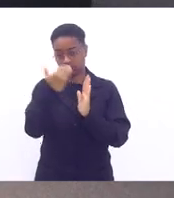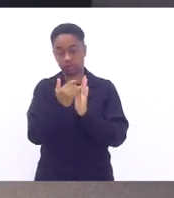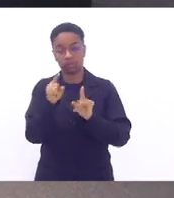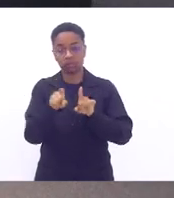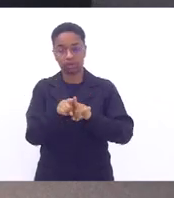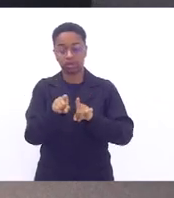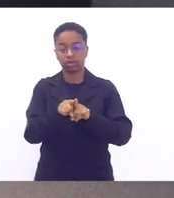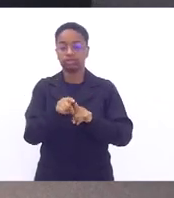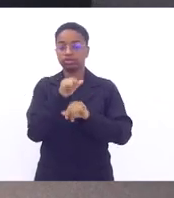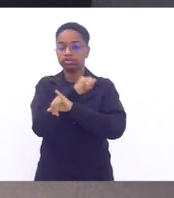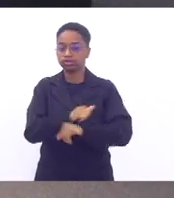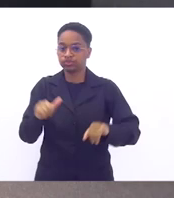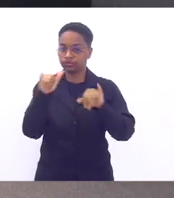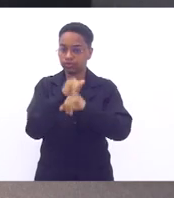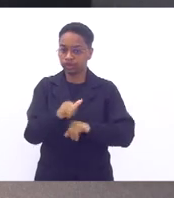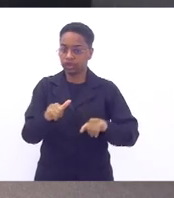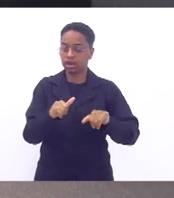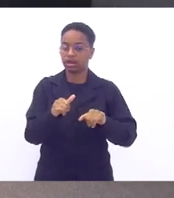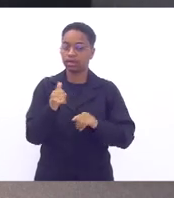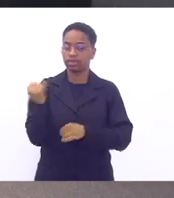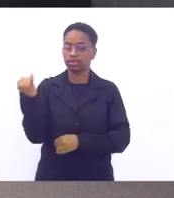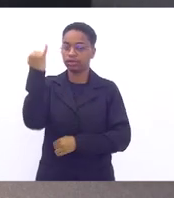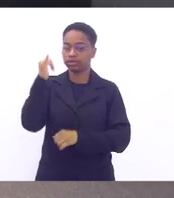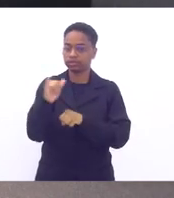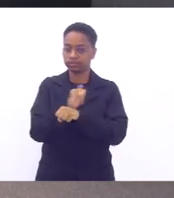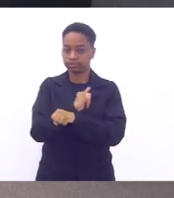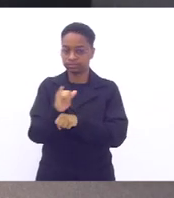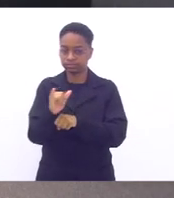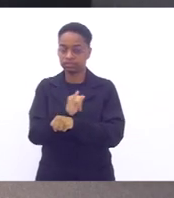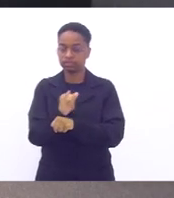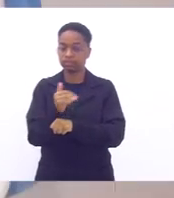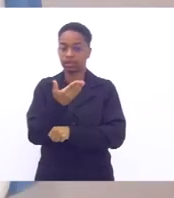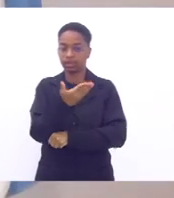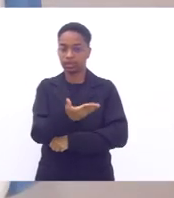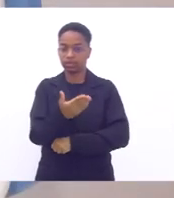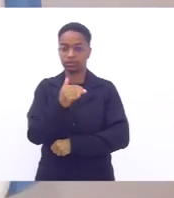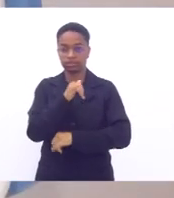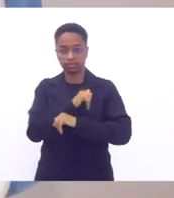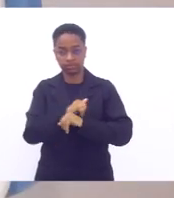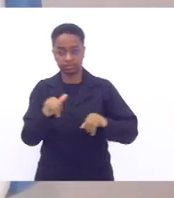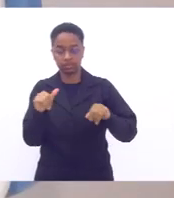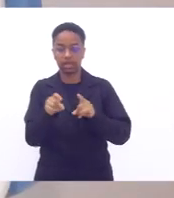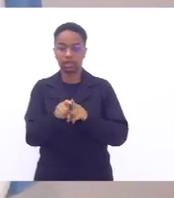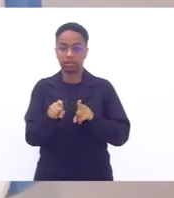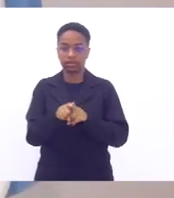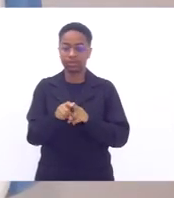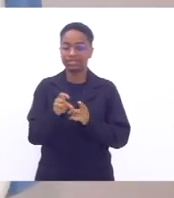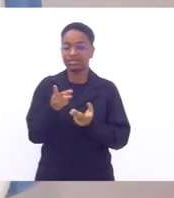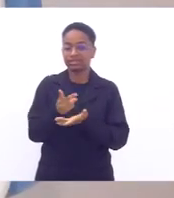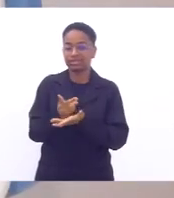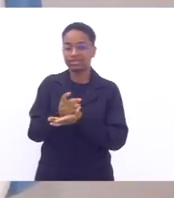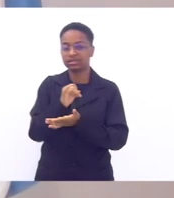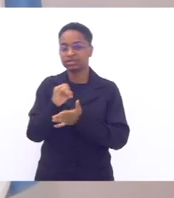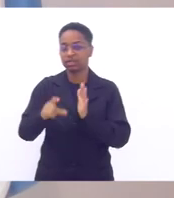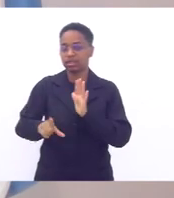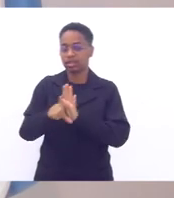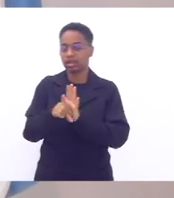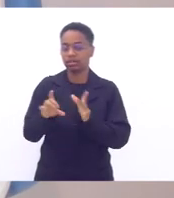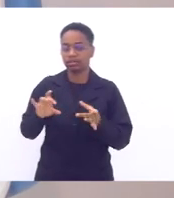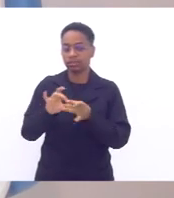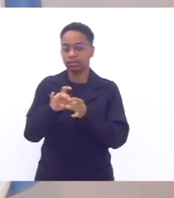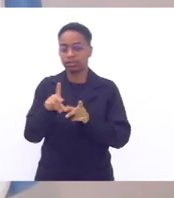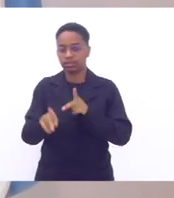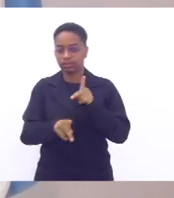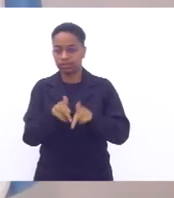divulgar essa importante ferramenta que o audir nos relatou aqui e cada vez que uma lei que tenha clamor Popular